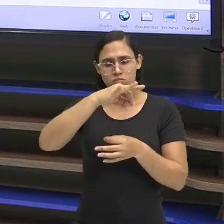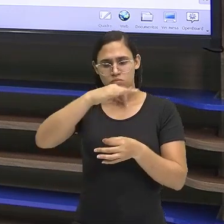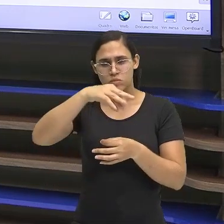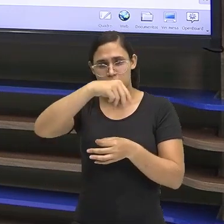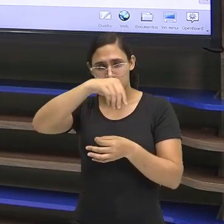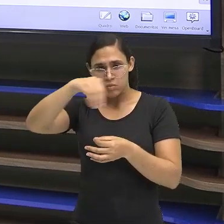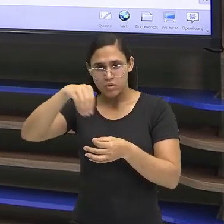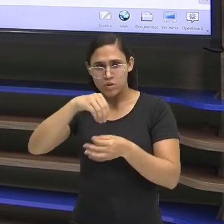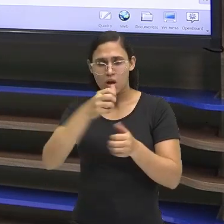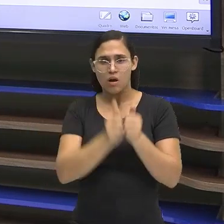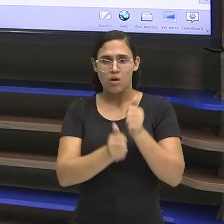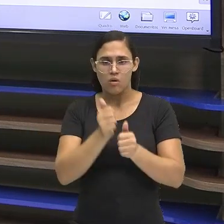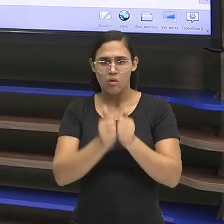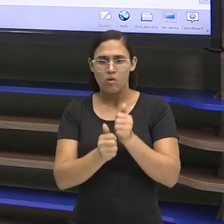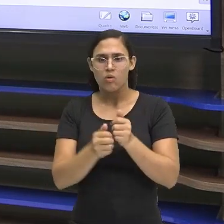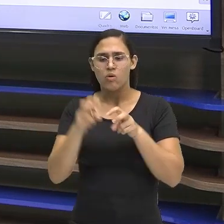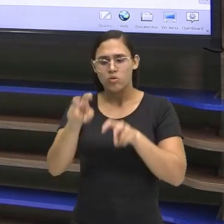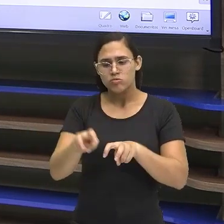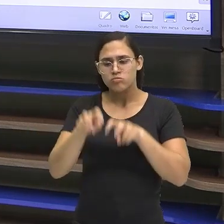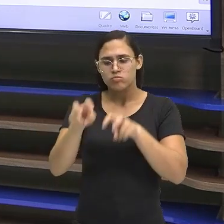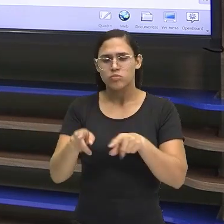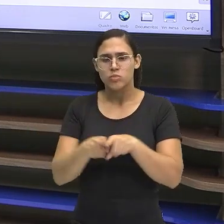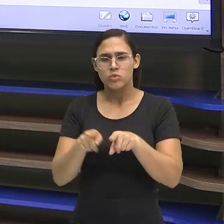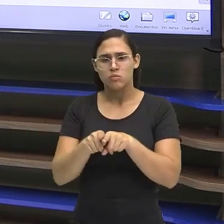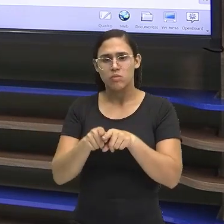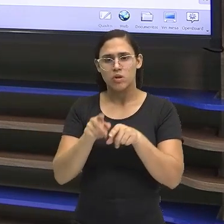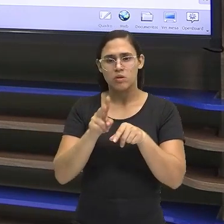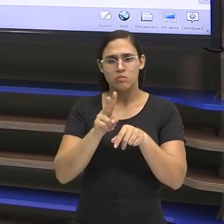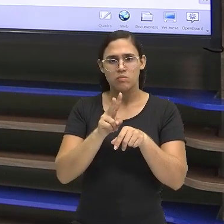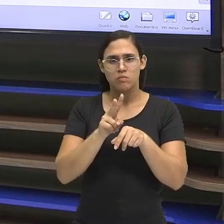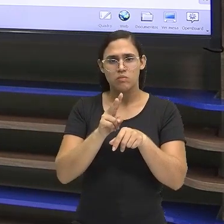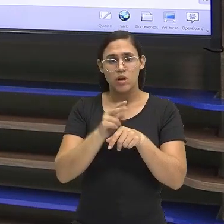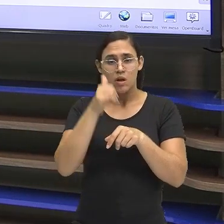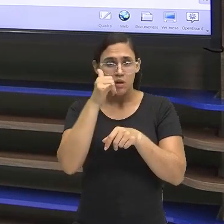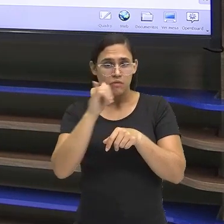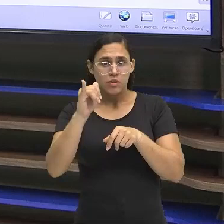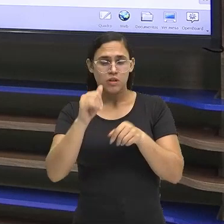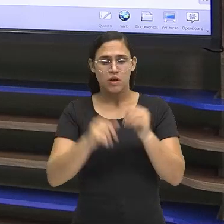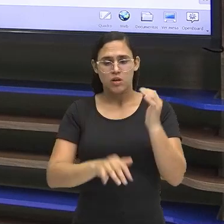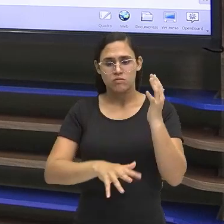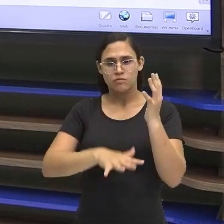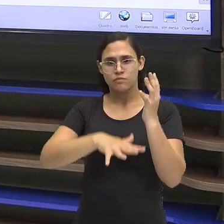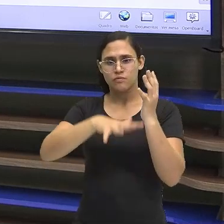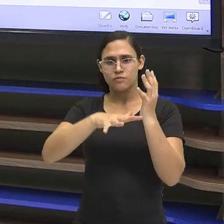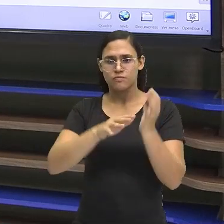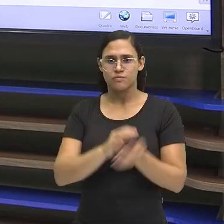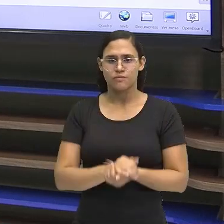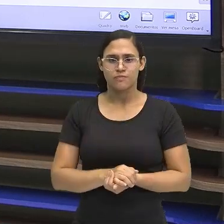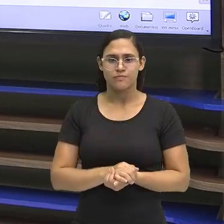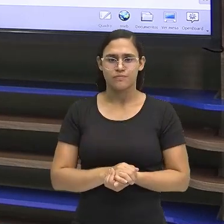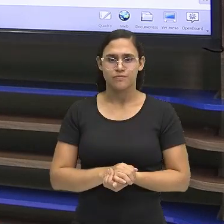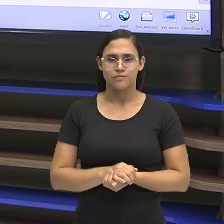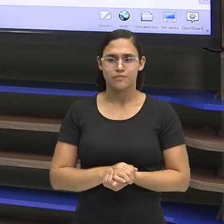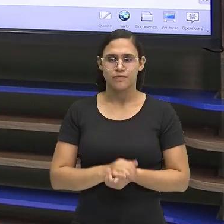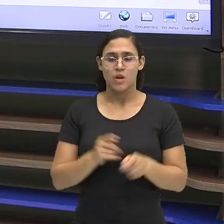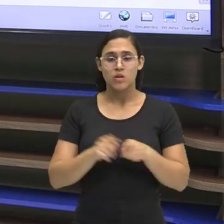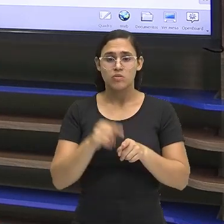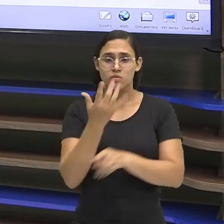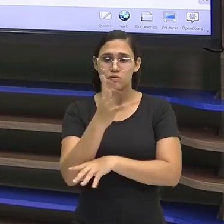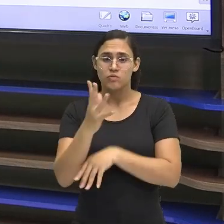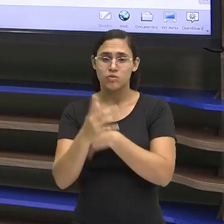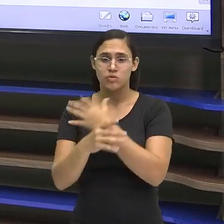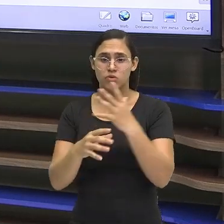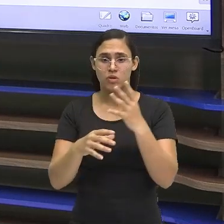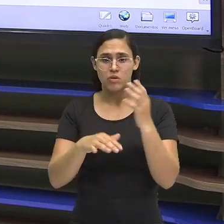aí para plantar e também para se prevenir contra as enchentes, tá? Então, no caso das florestas que